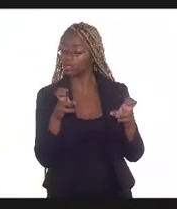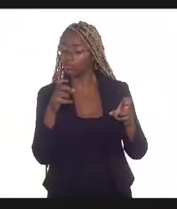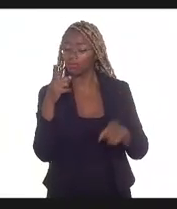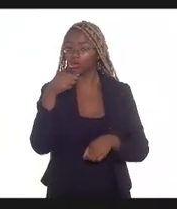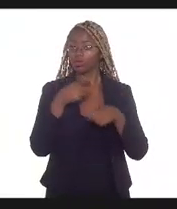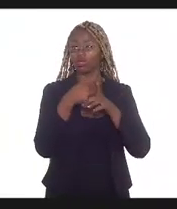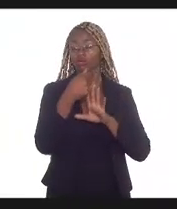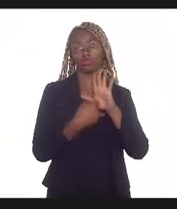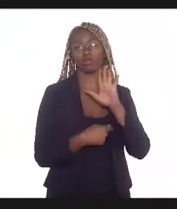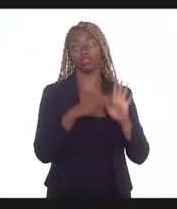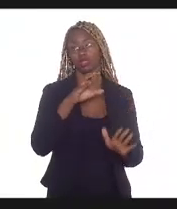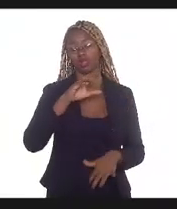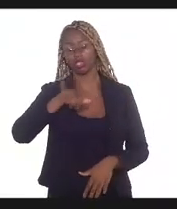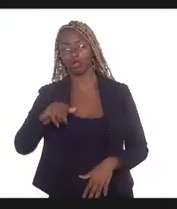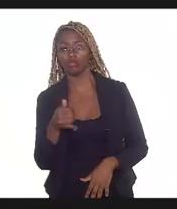CCJ